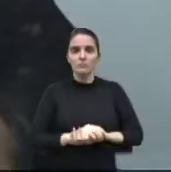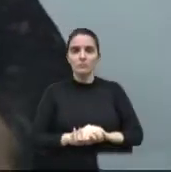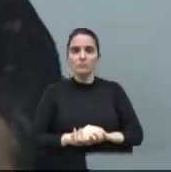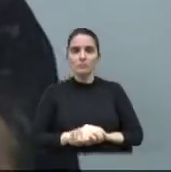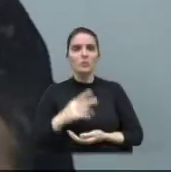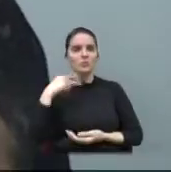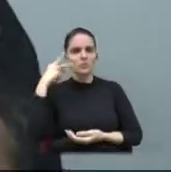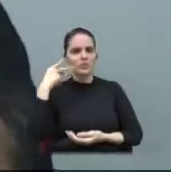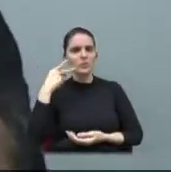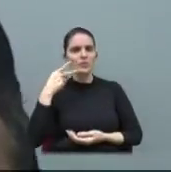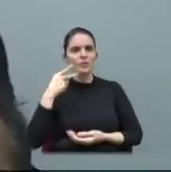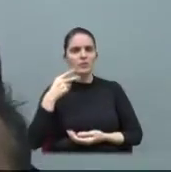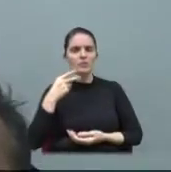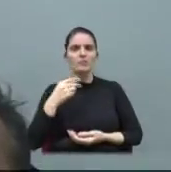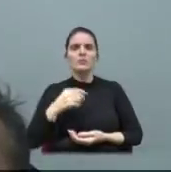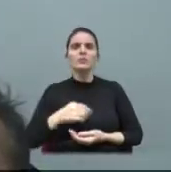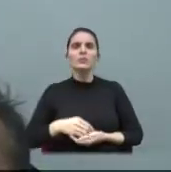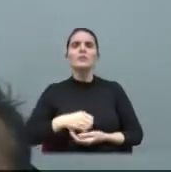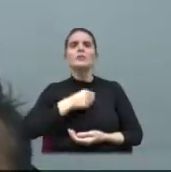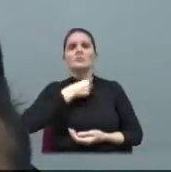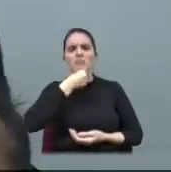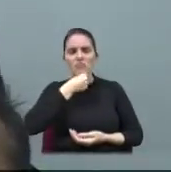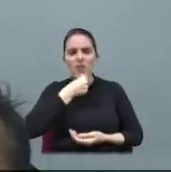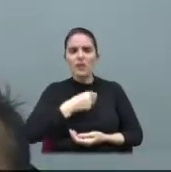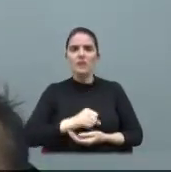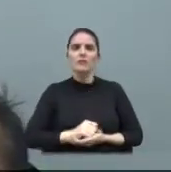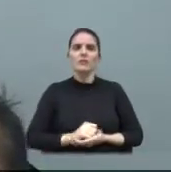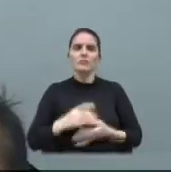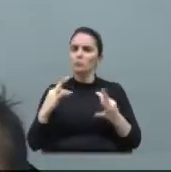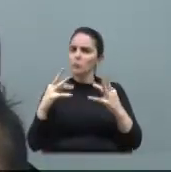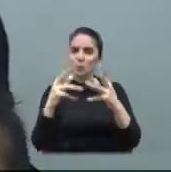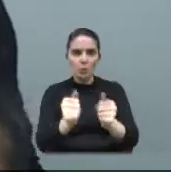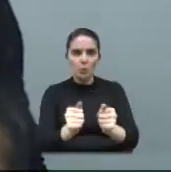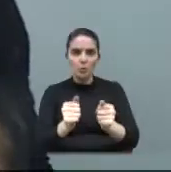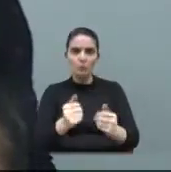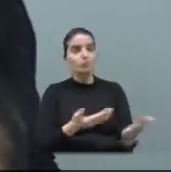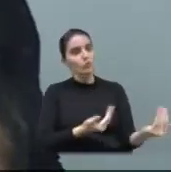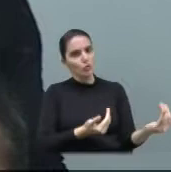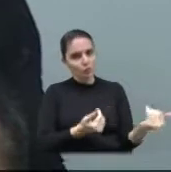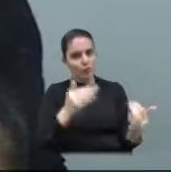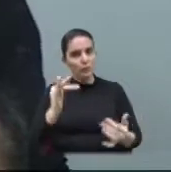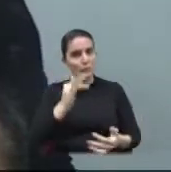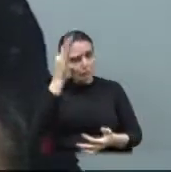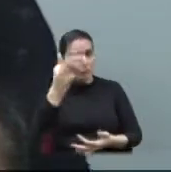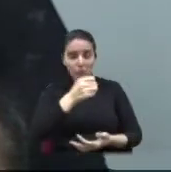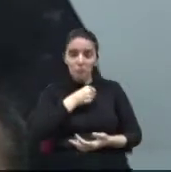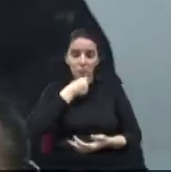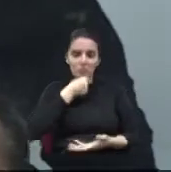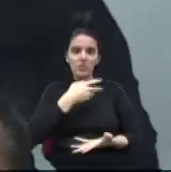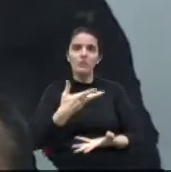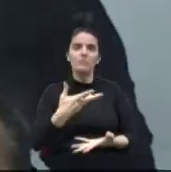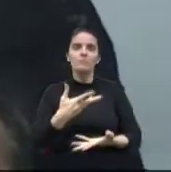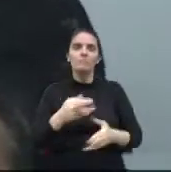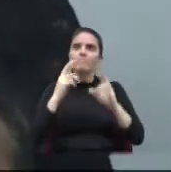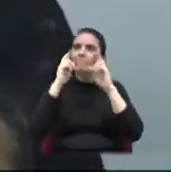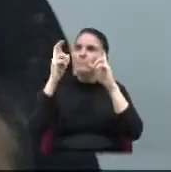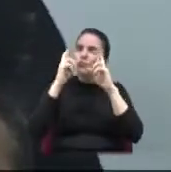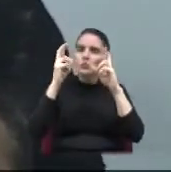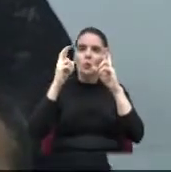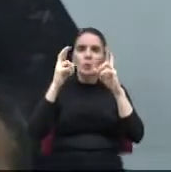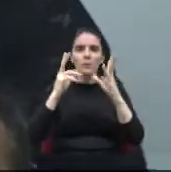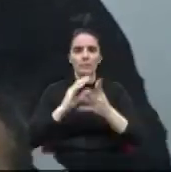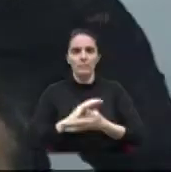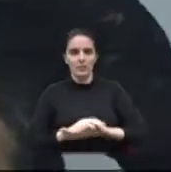Nós já tenho toda a terceira idade. Os jovens vão ficar velhos. tá? Tomara a Deus que vocês não